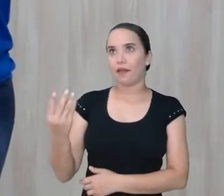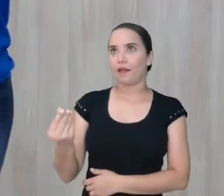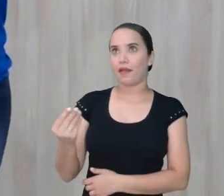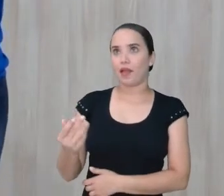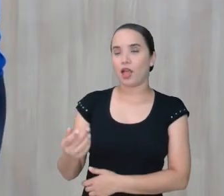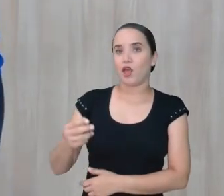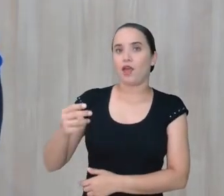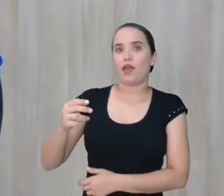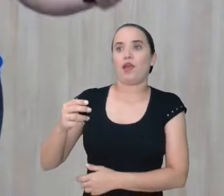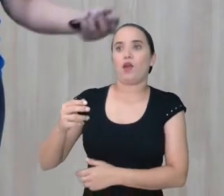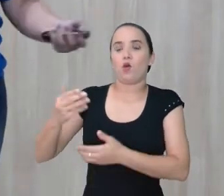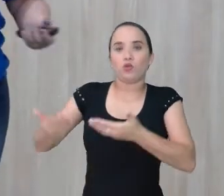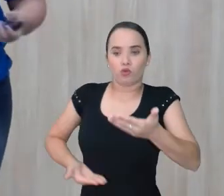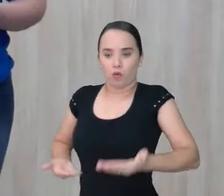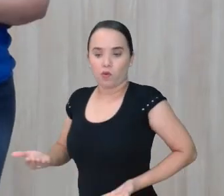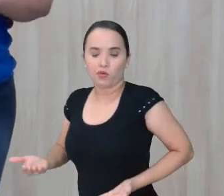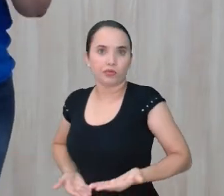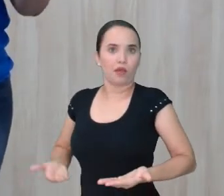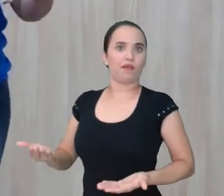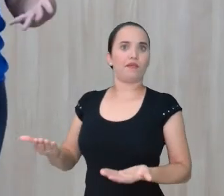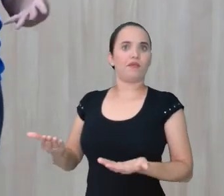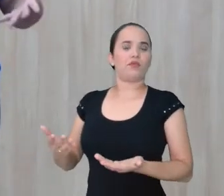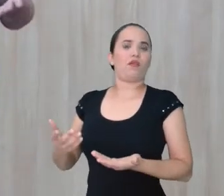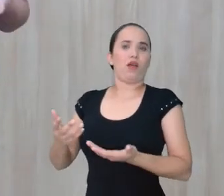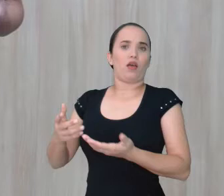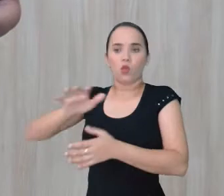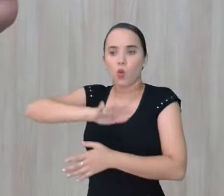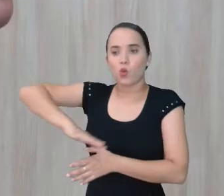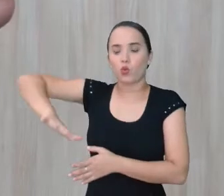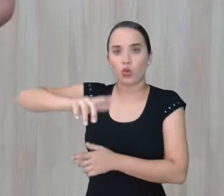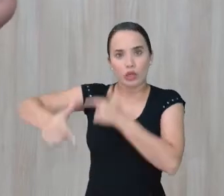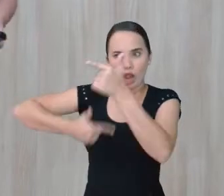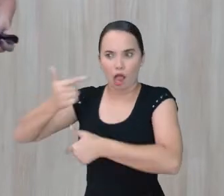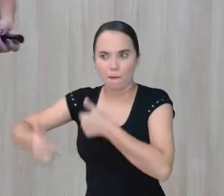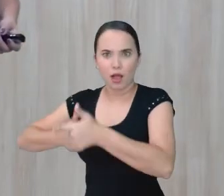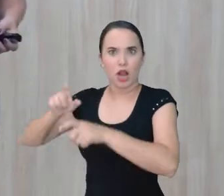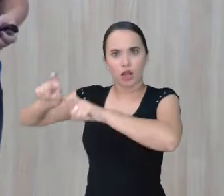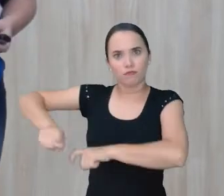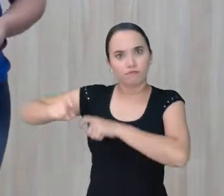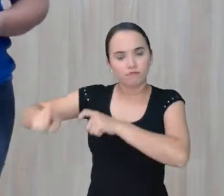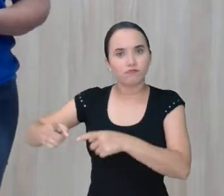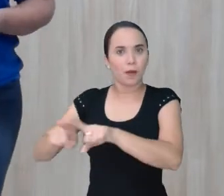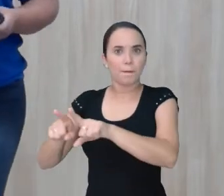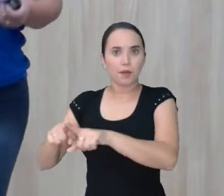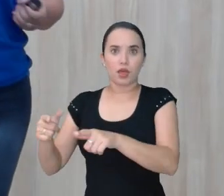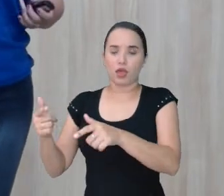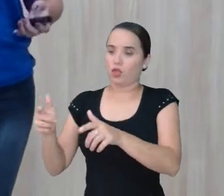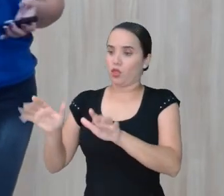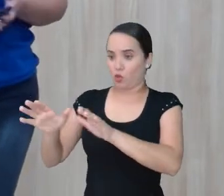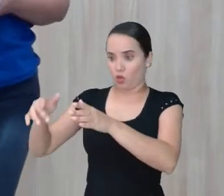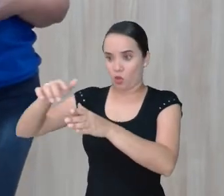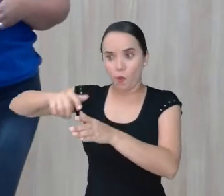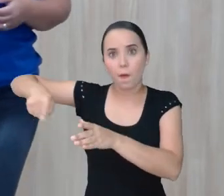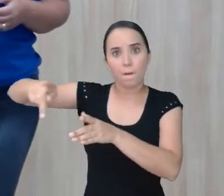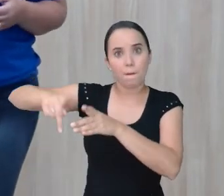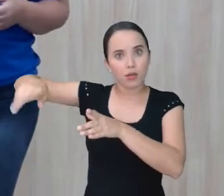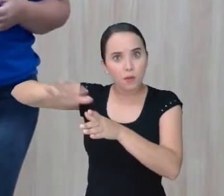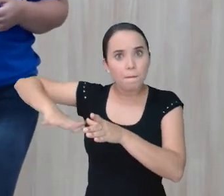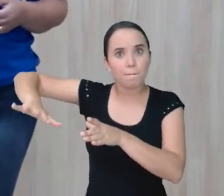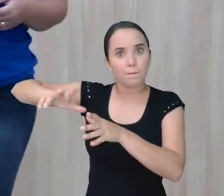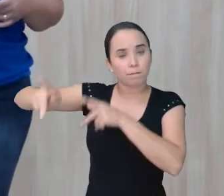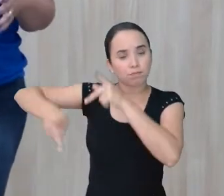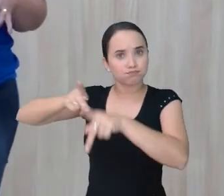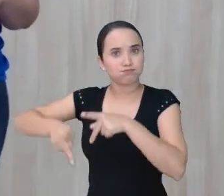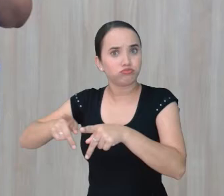os empregados das terras, né? Quando a gente está falando de história, não tinha esse acesso fácil à